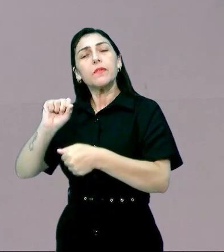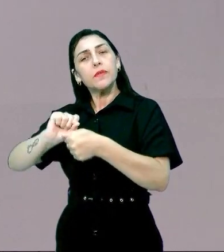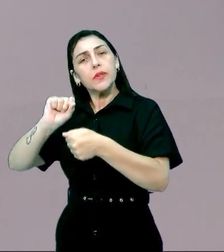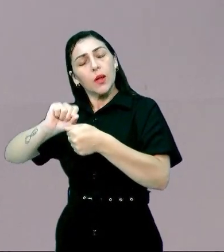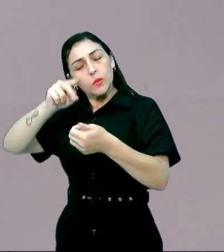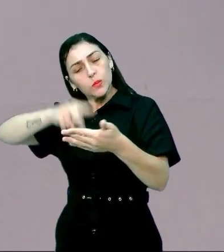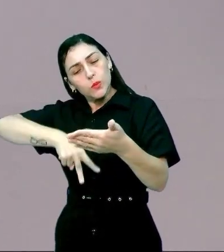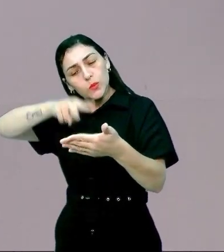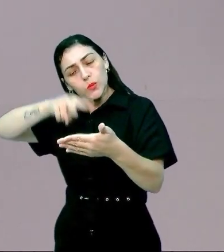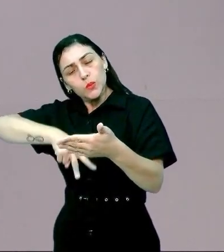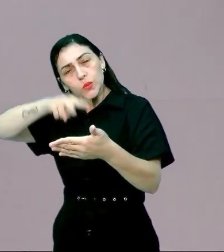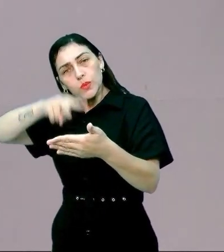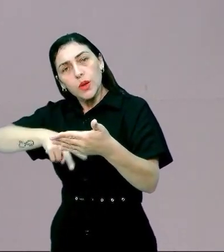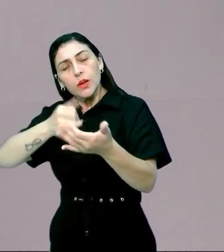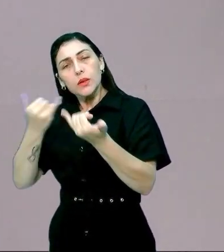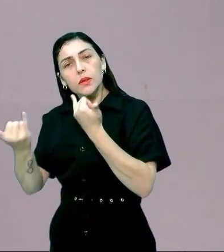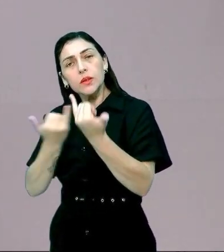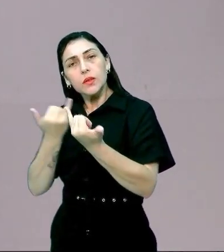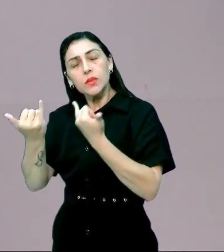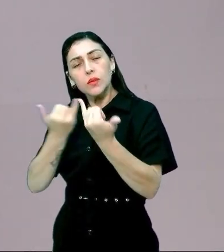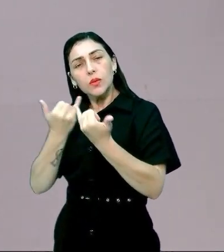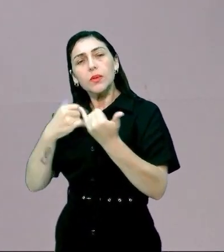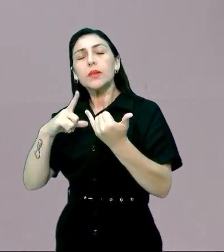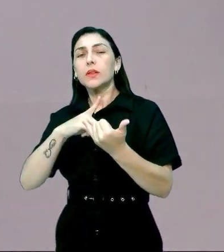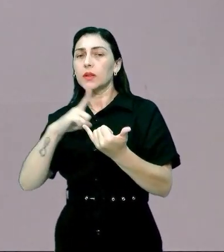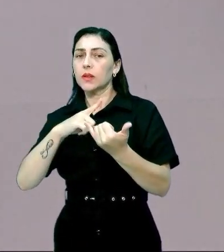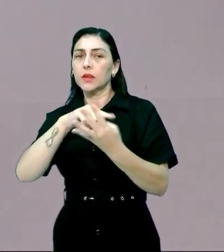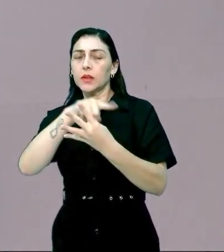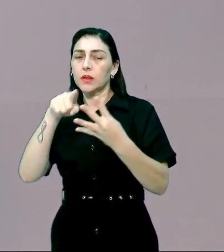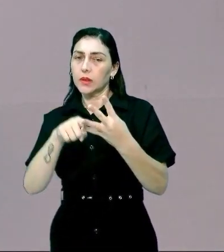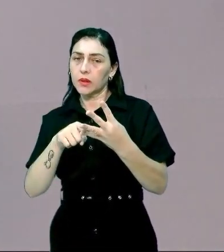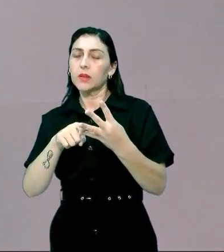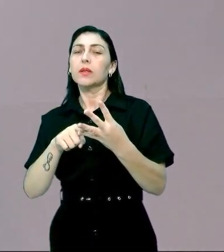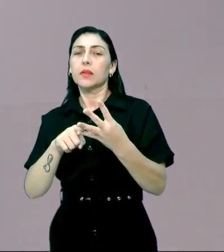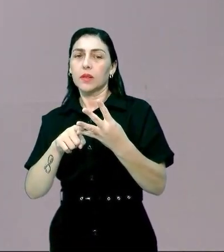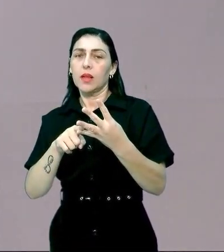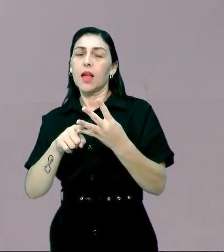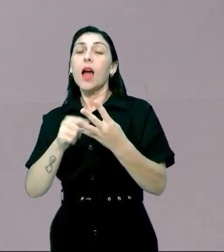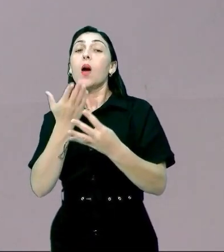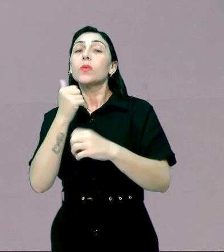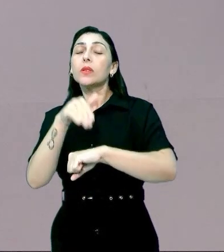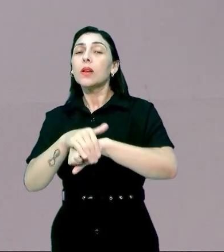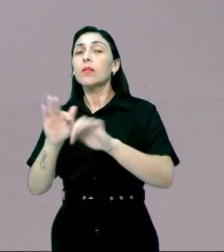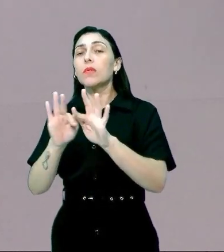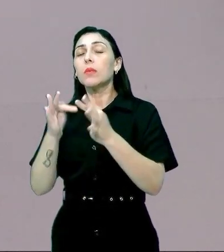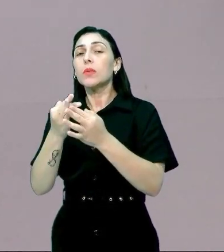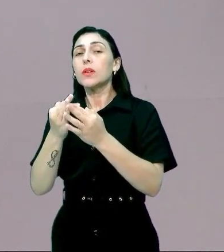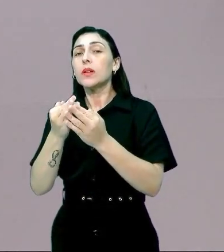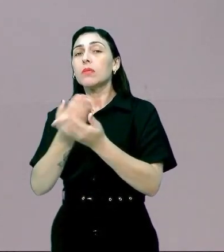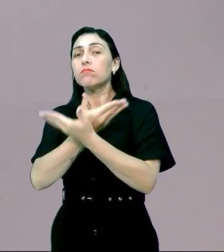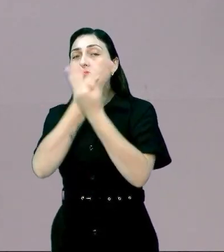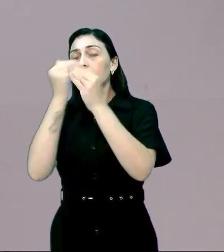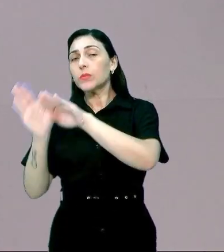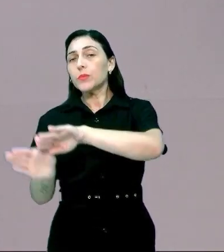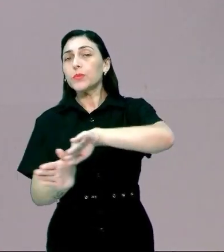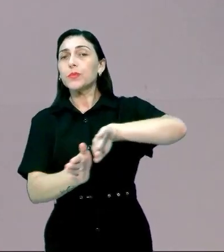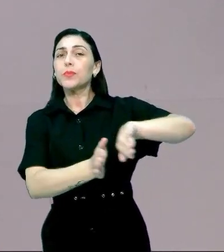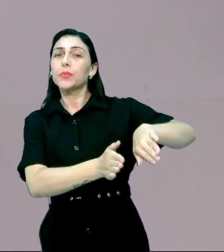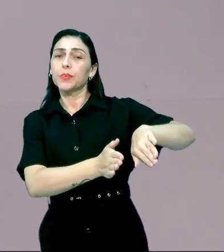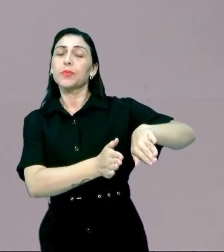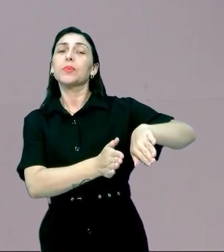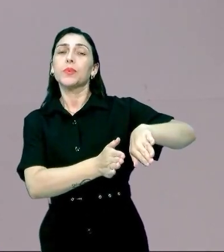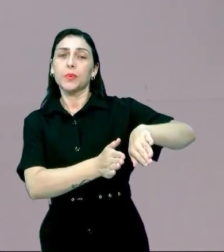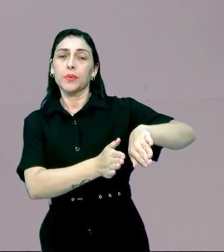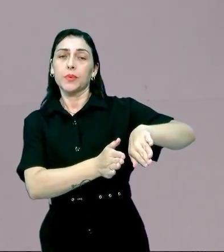fazendo a leitura, né, das informações contidas nesses recursos, o jantar e a família, eles